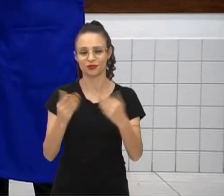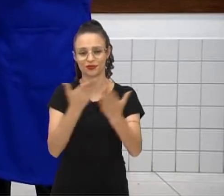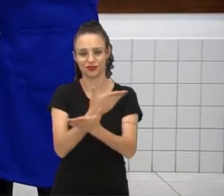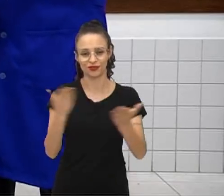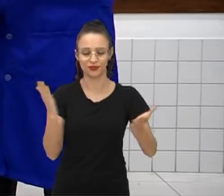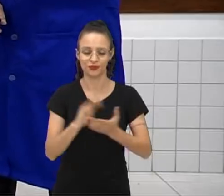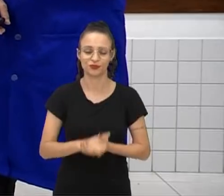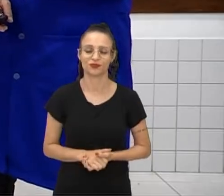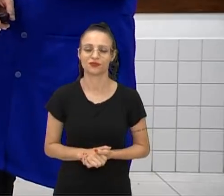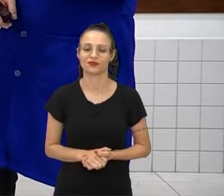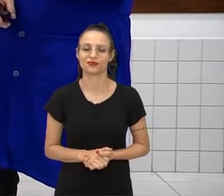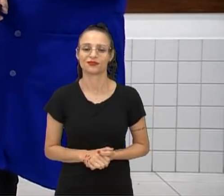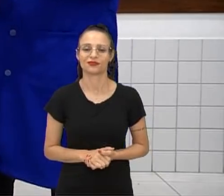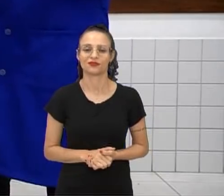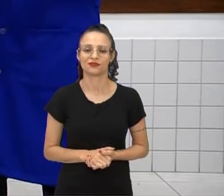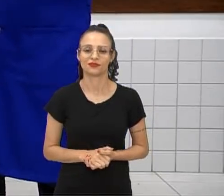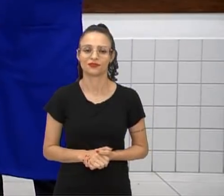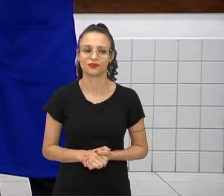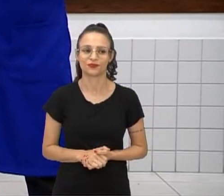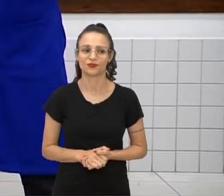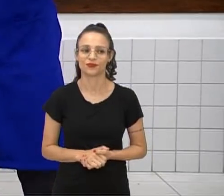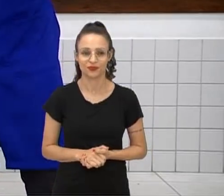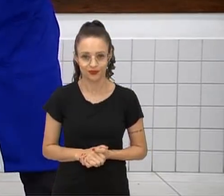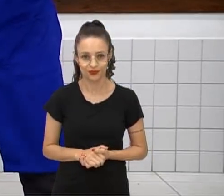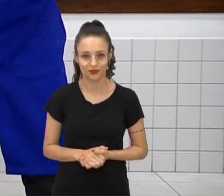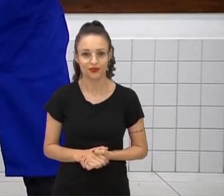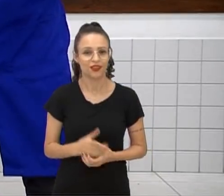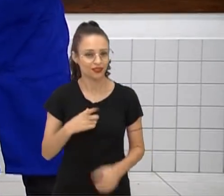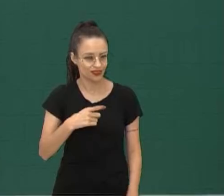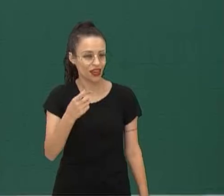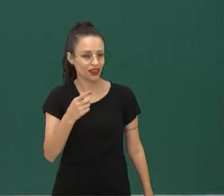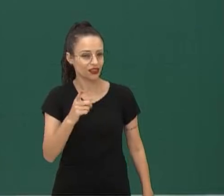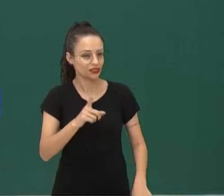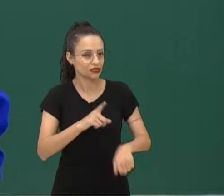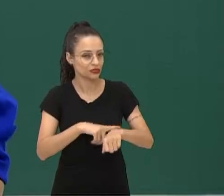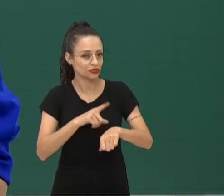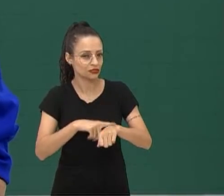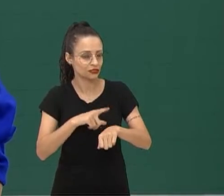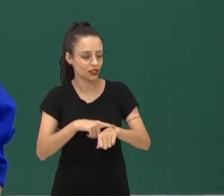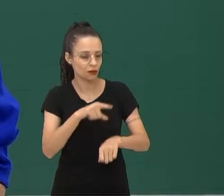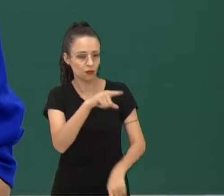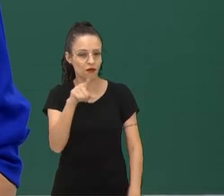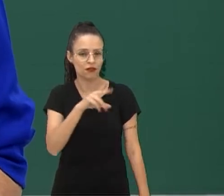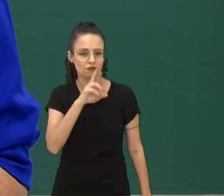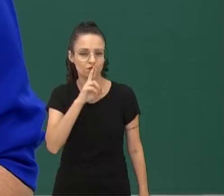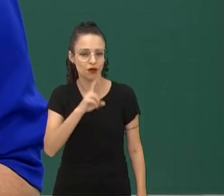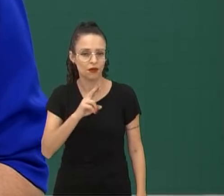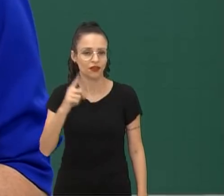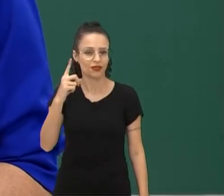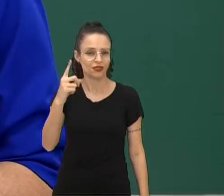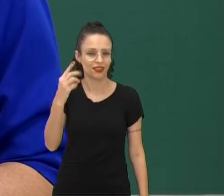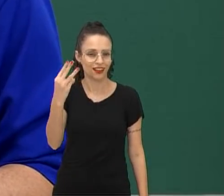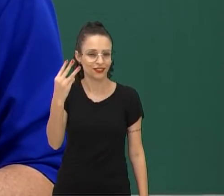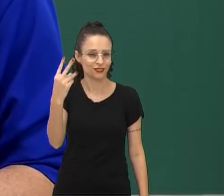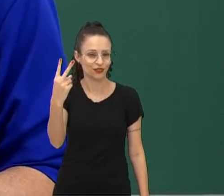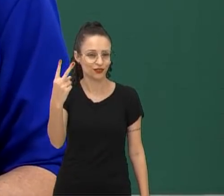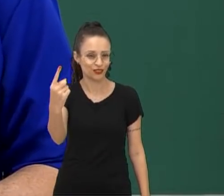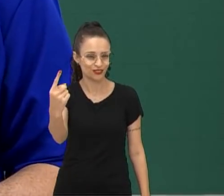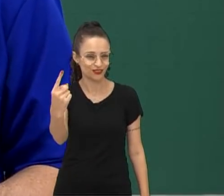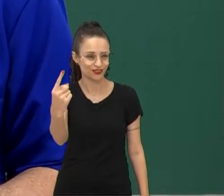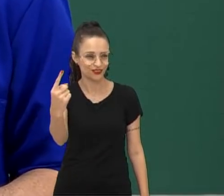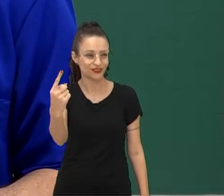professor? Exatamente. Então, ainda tem um pouquinho de tempo no nosso chat aqui, ó. 3, 2, 1.